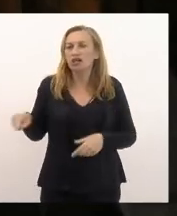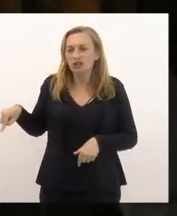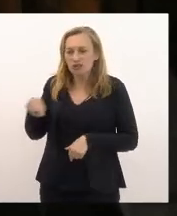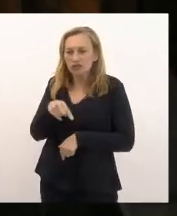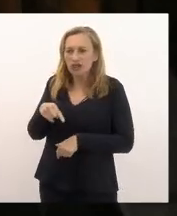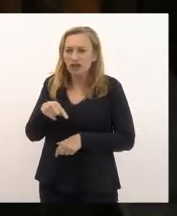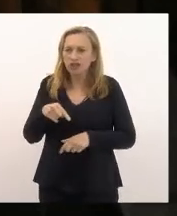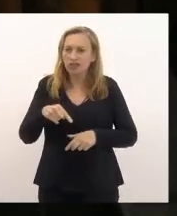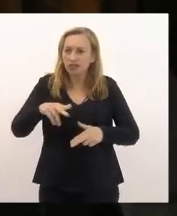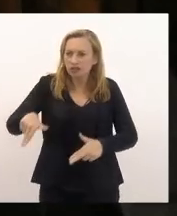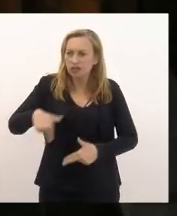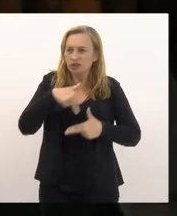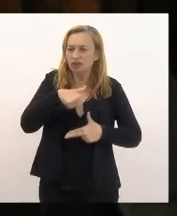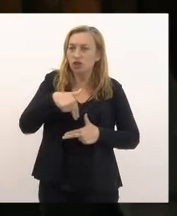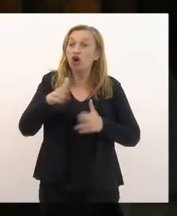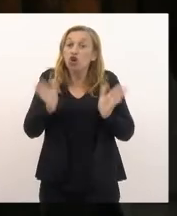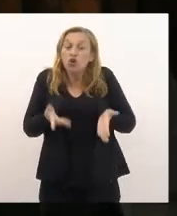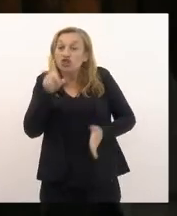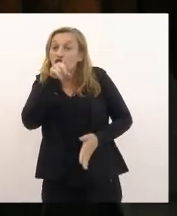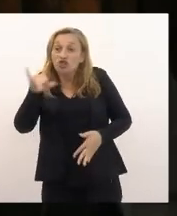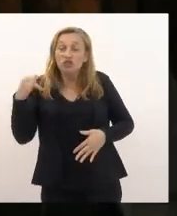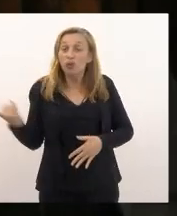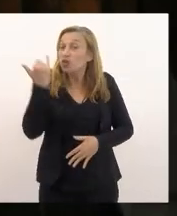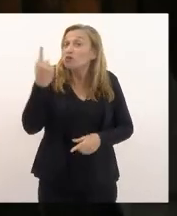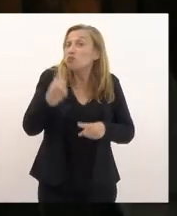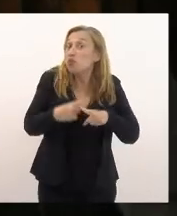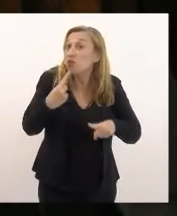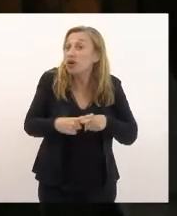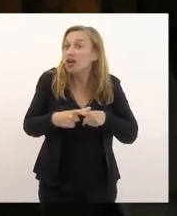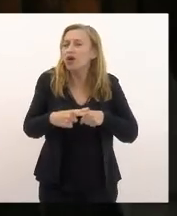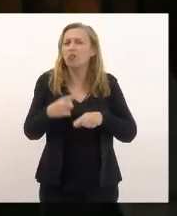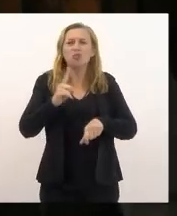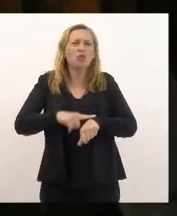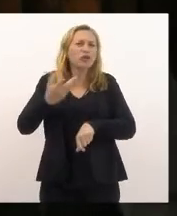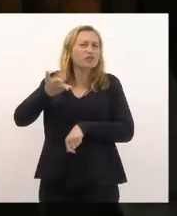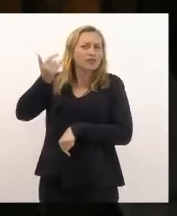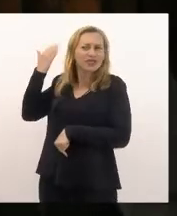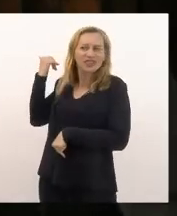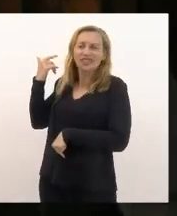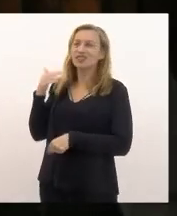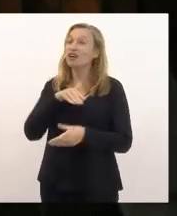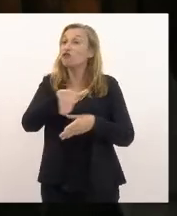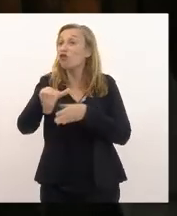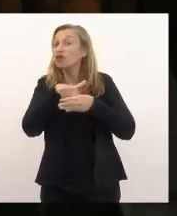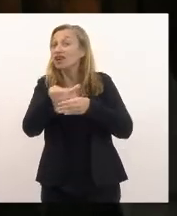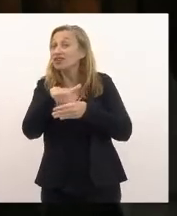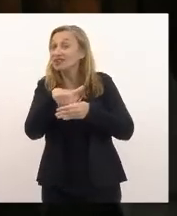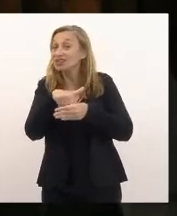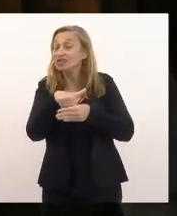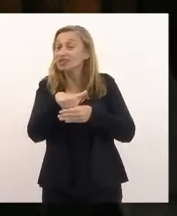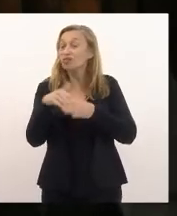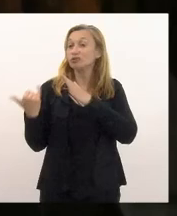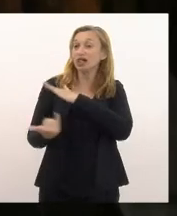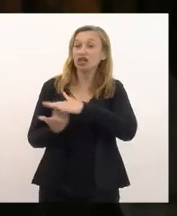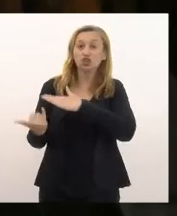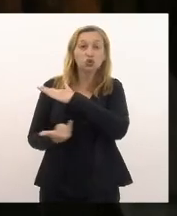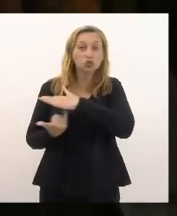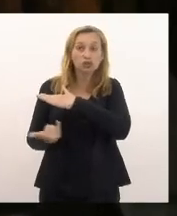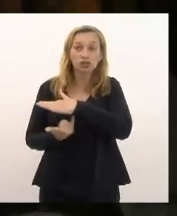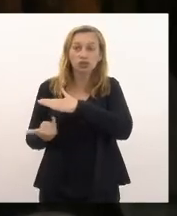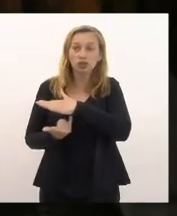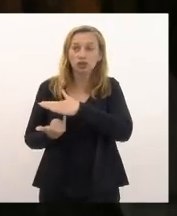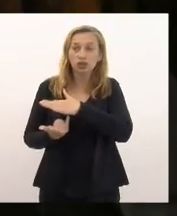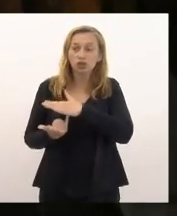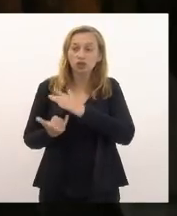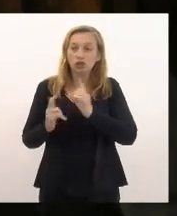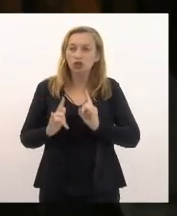plenário da Assembleia Legislativa e hoje é um dia importante porque, momentos atrás, tivemos aqui a votação da instituição de